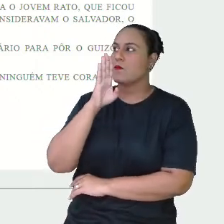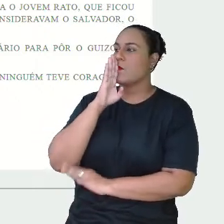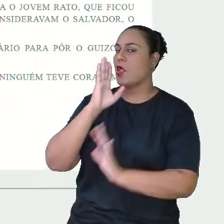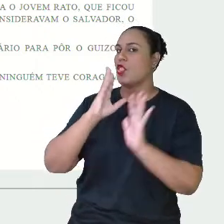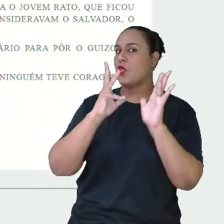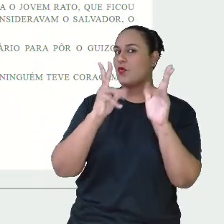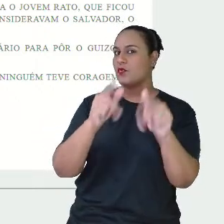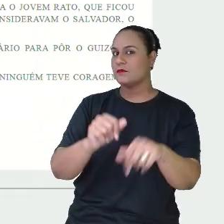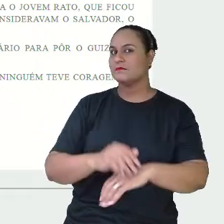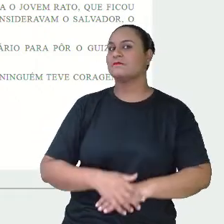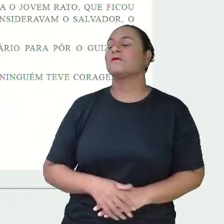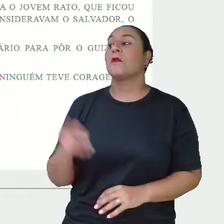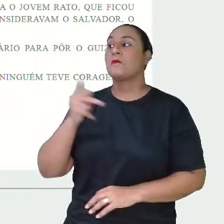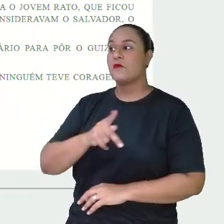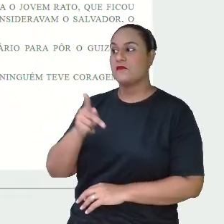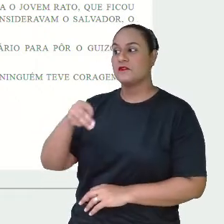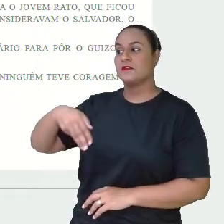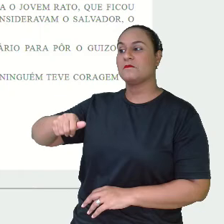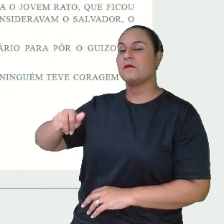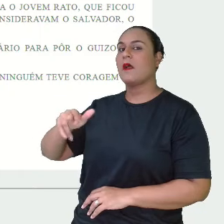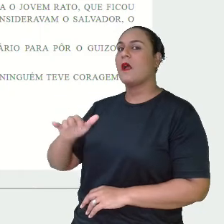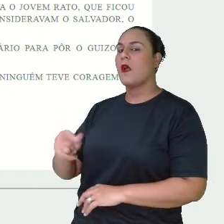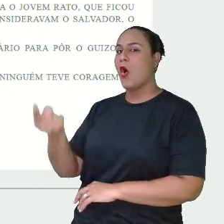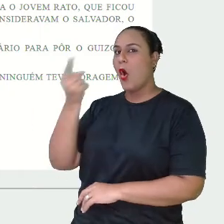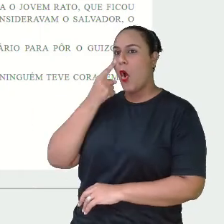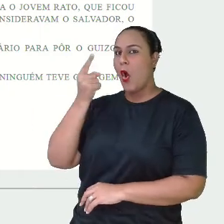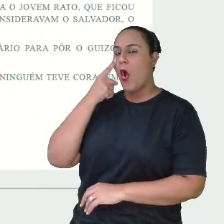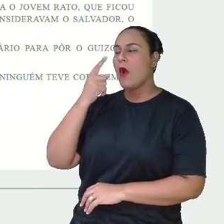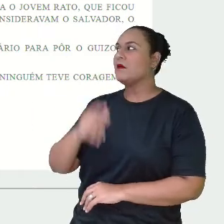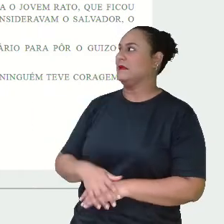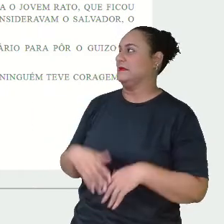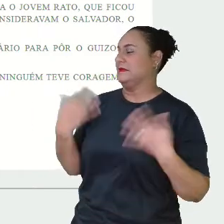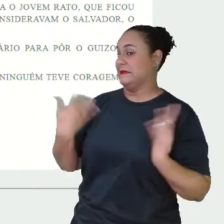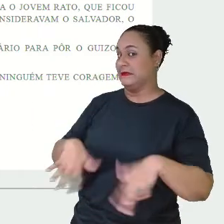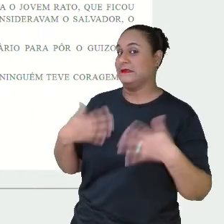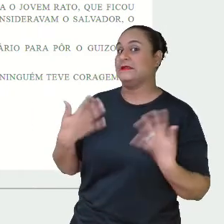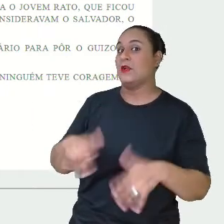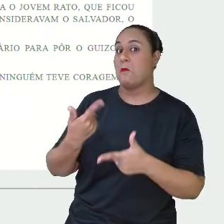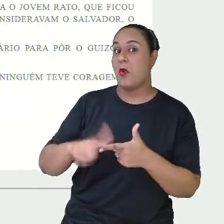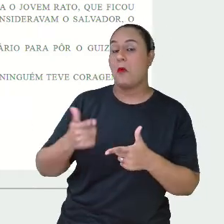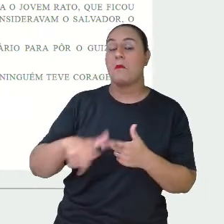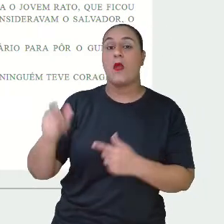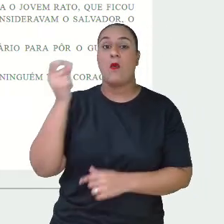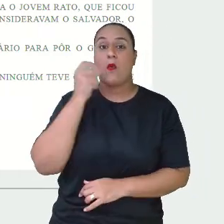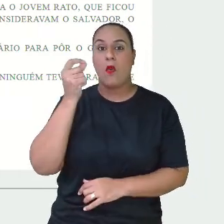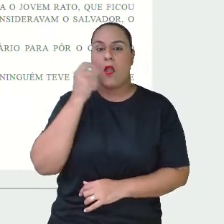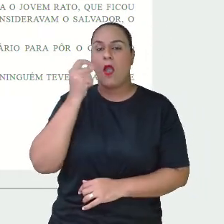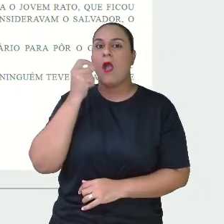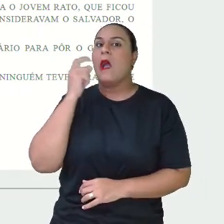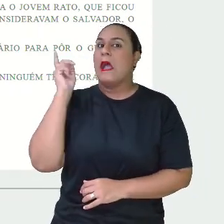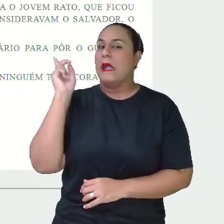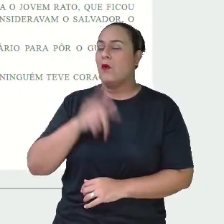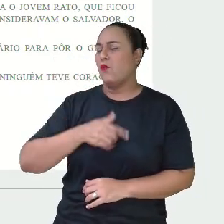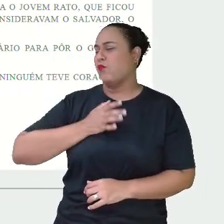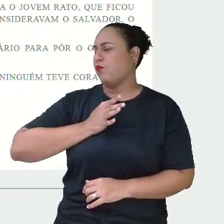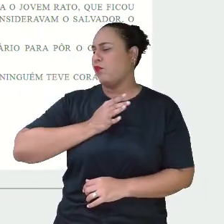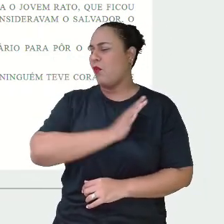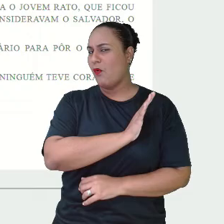Gente, professora Márcia, veja que situação esses ratos estão passando. É terrível, não é